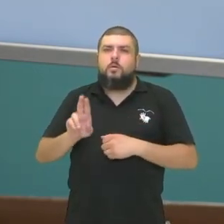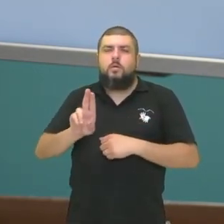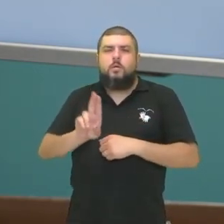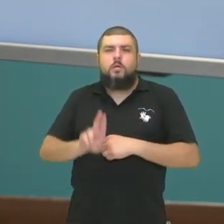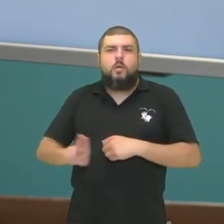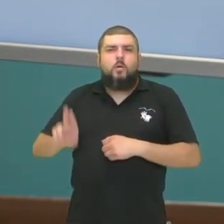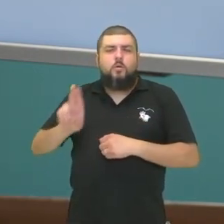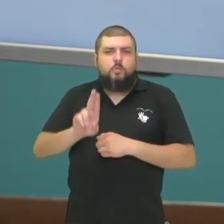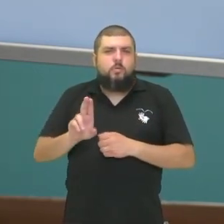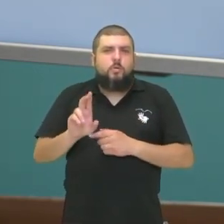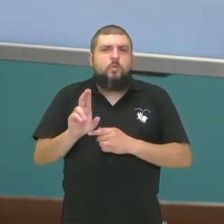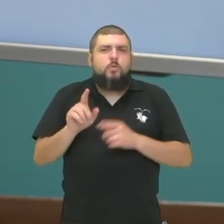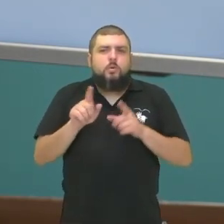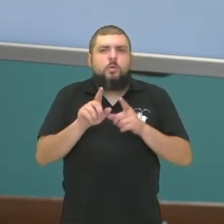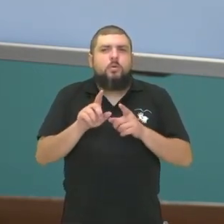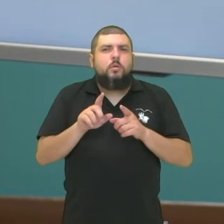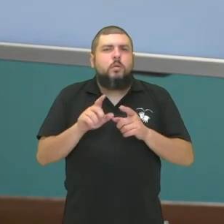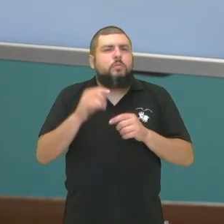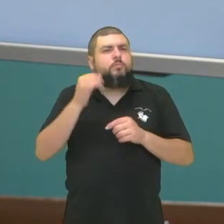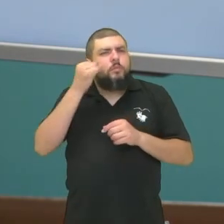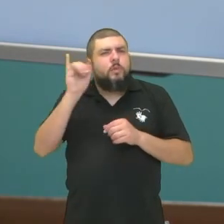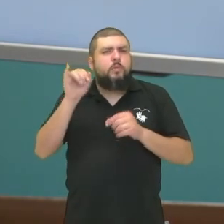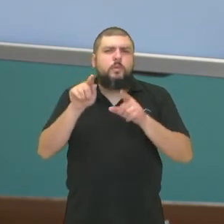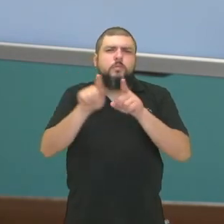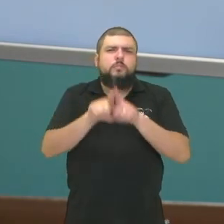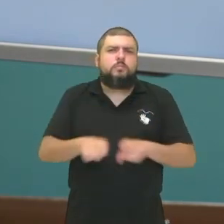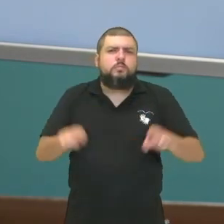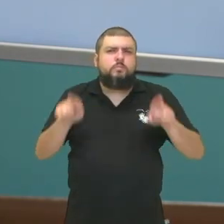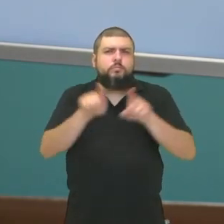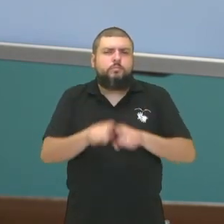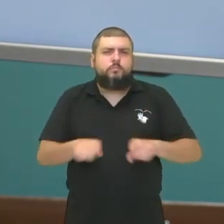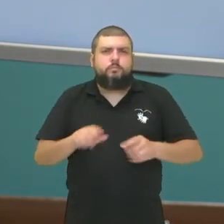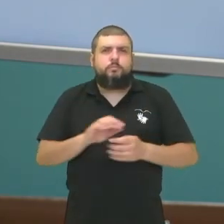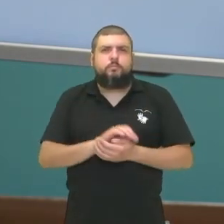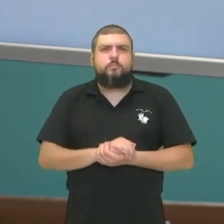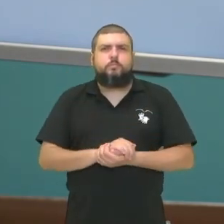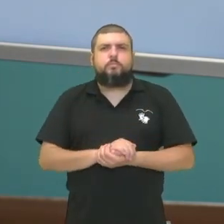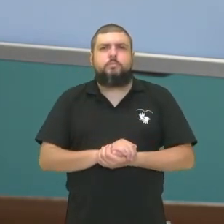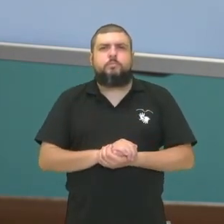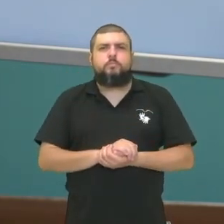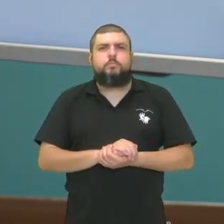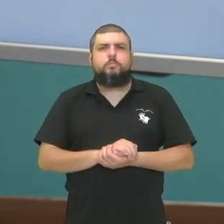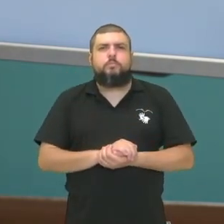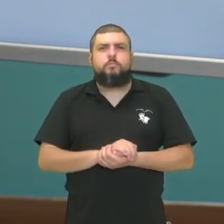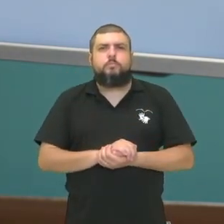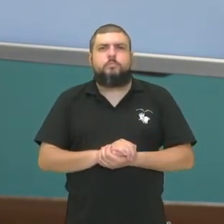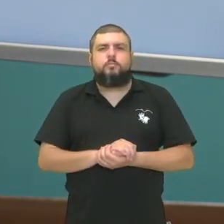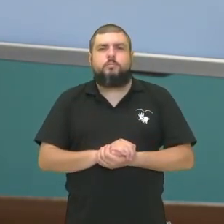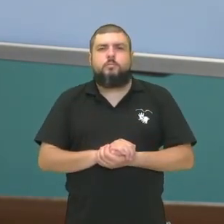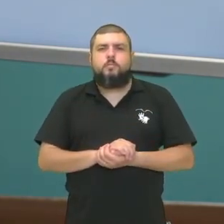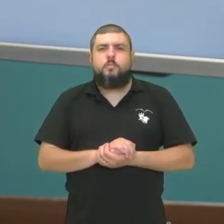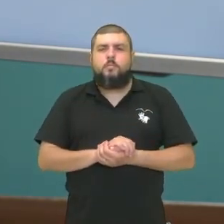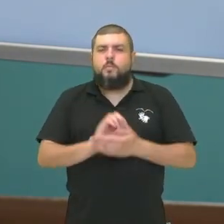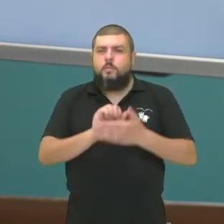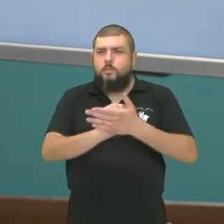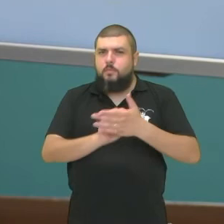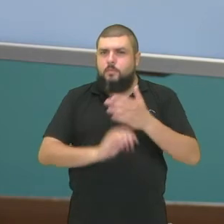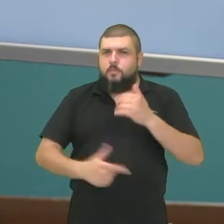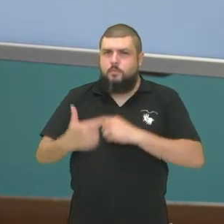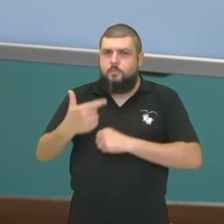evitar repetições e tornar o texto mais dinâmico. Agora, veja o exercício de número